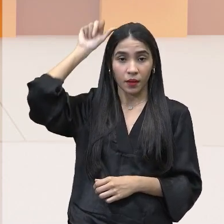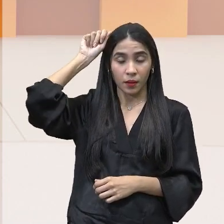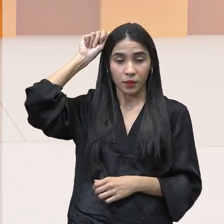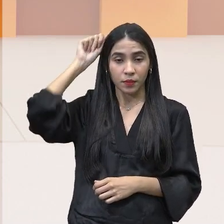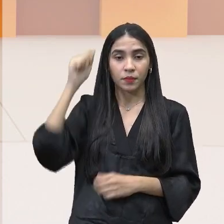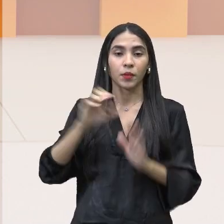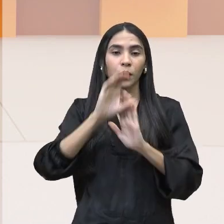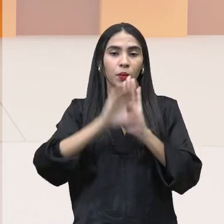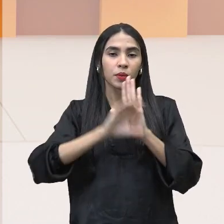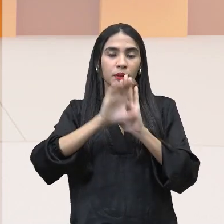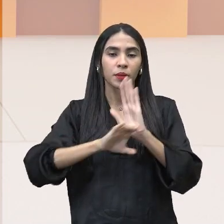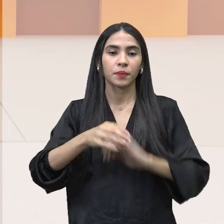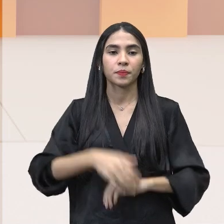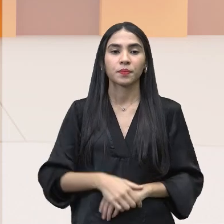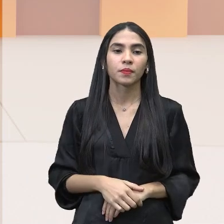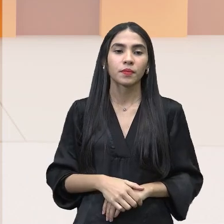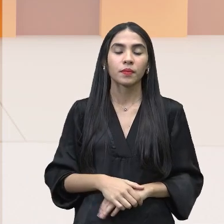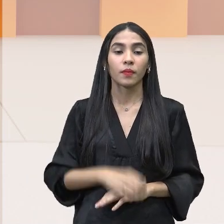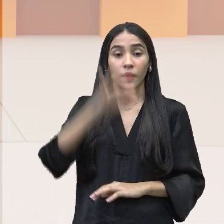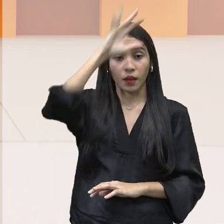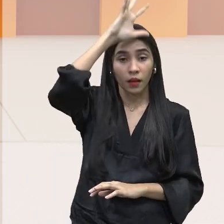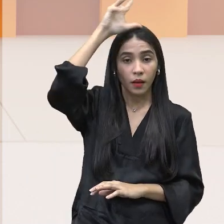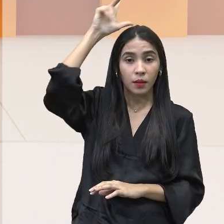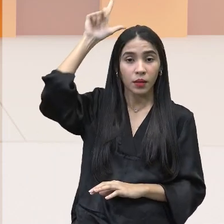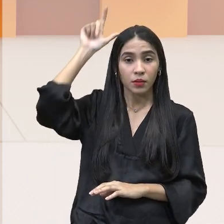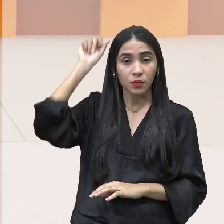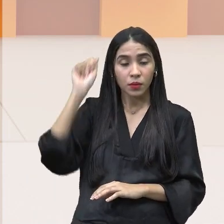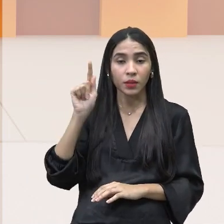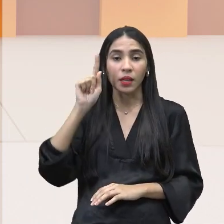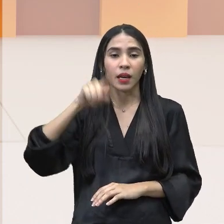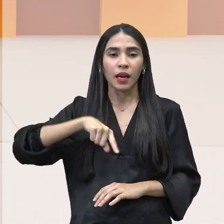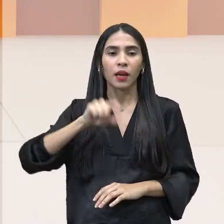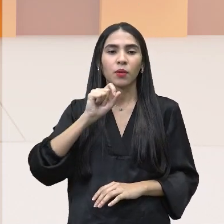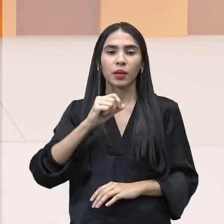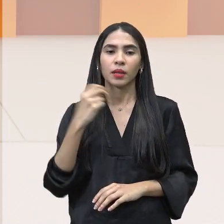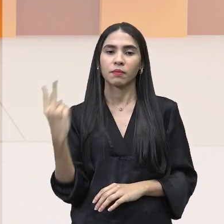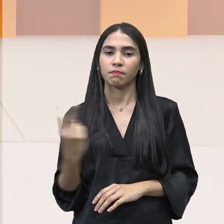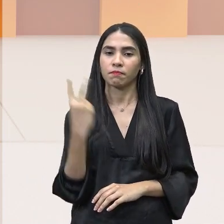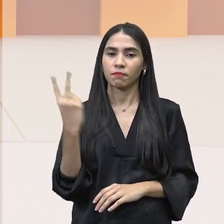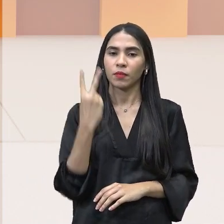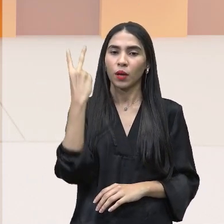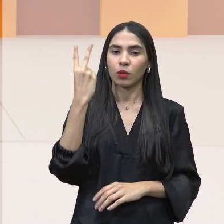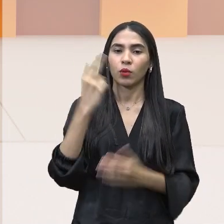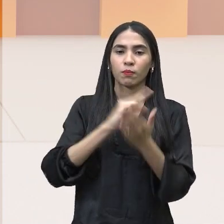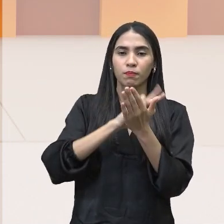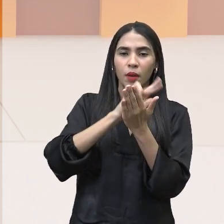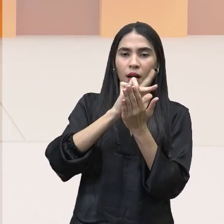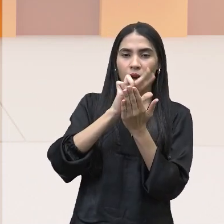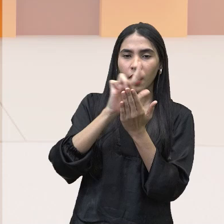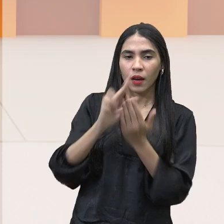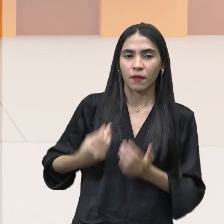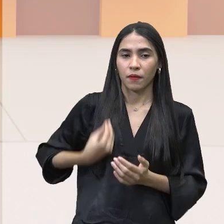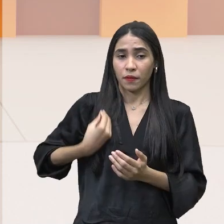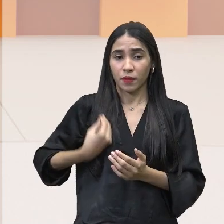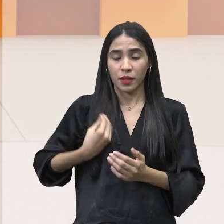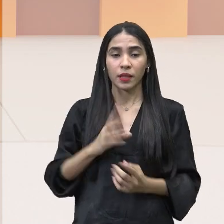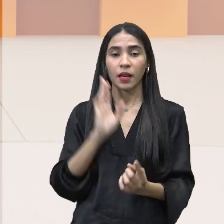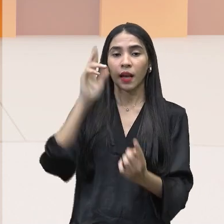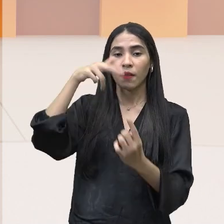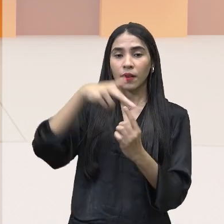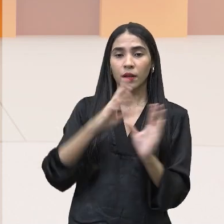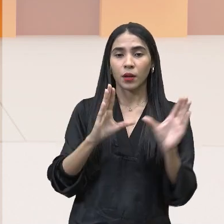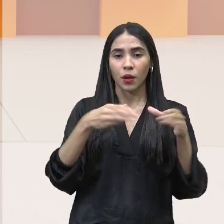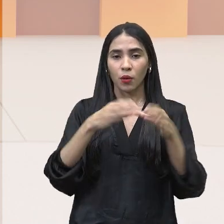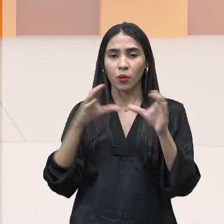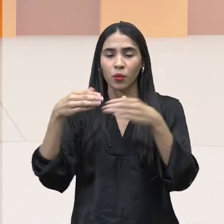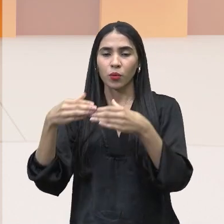o conceito de Amazônia. A Amazônia é um dos biomas mais ricos em biodiversidade do mundo, refere-se a um conjunto